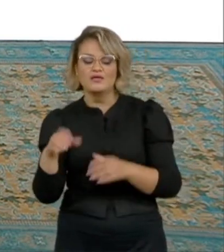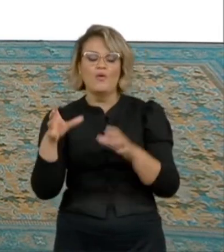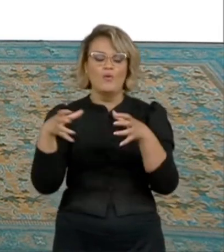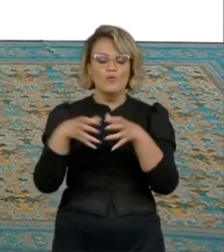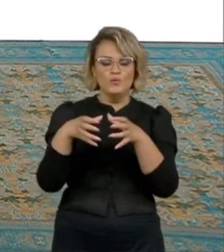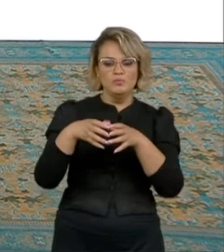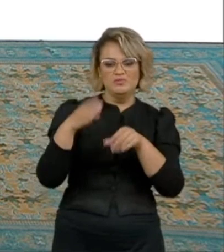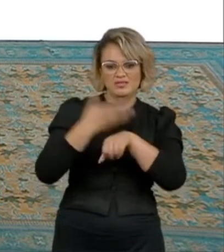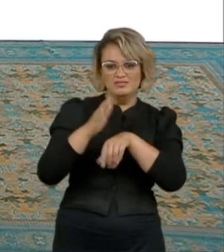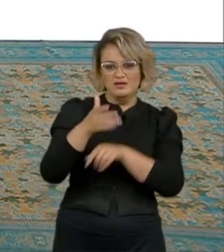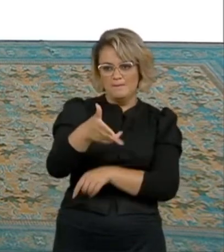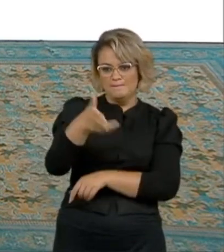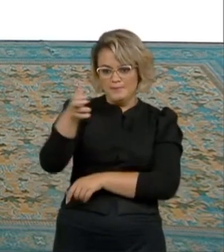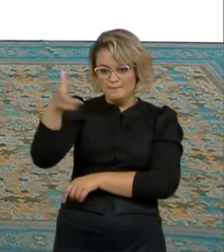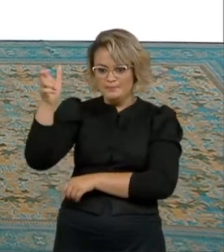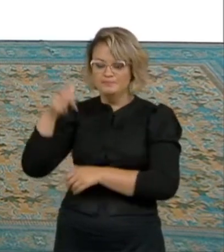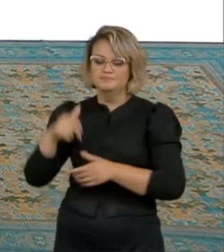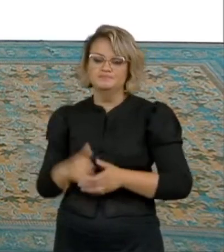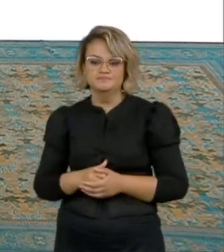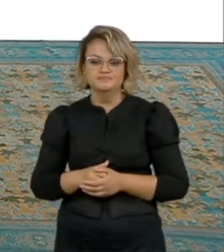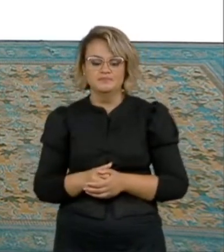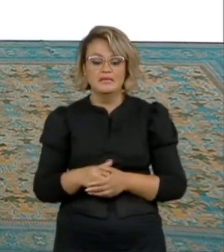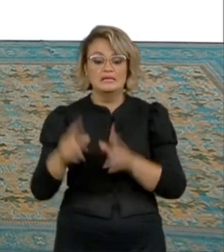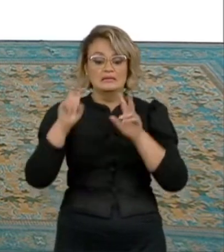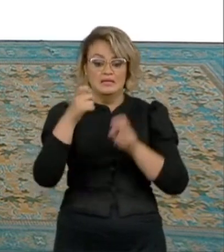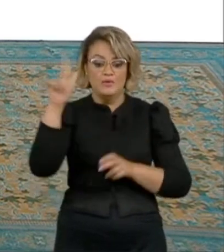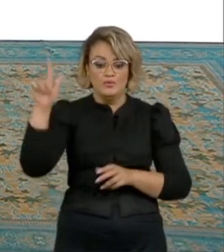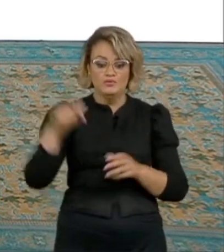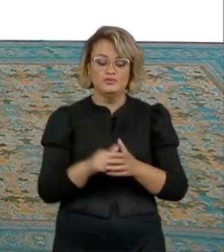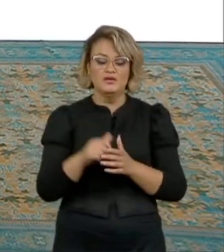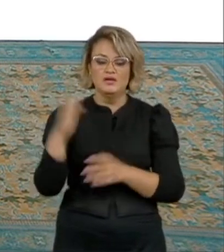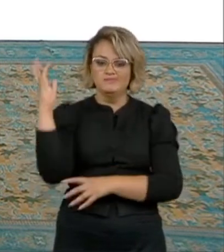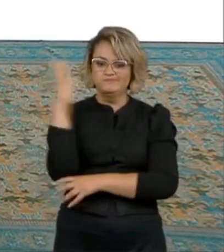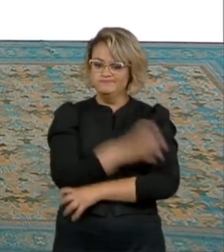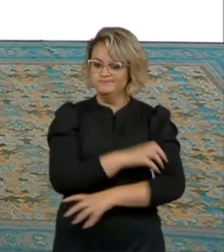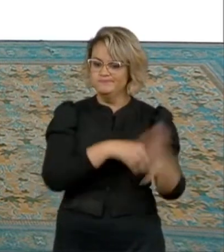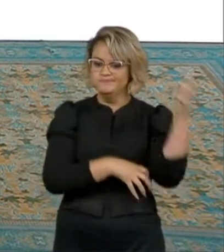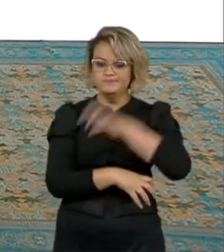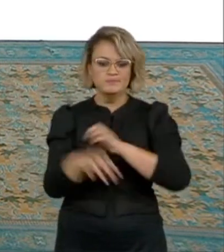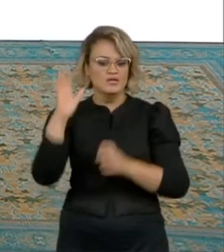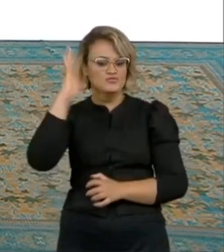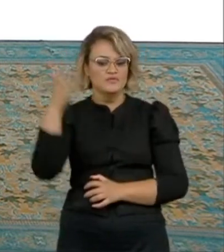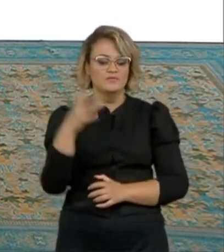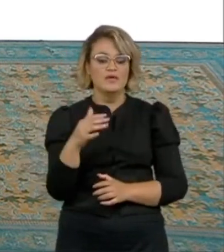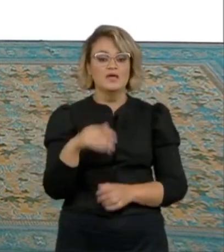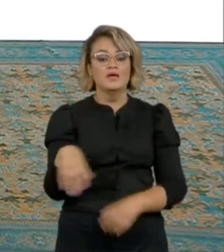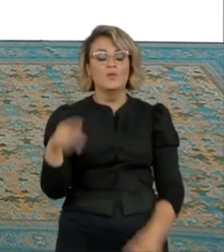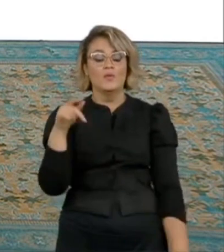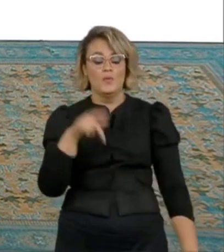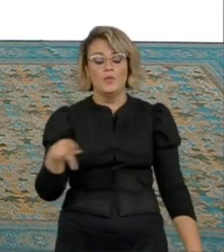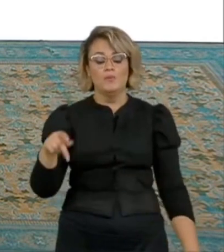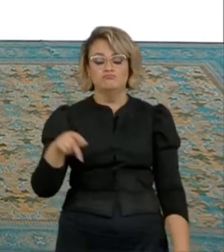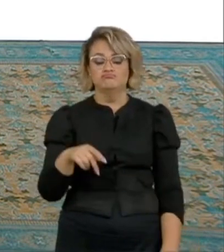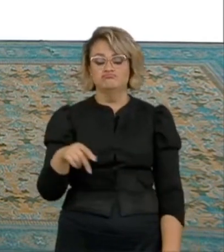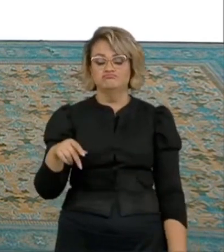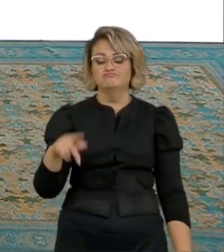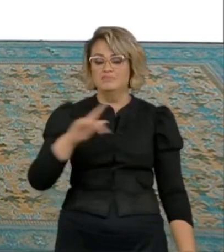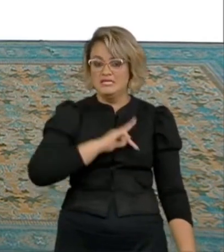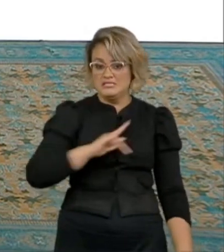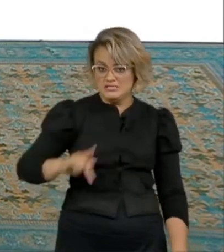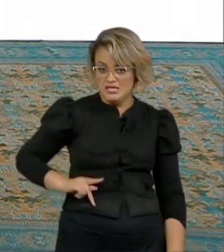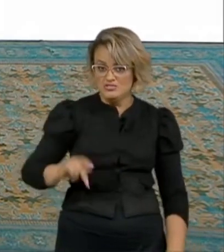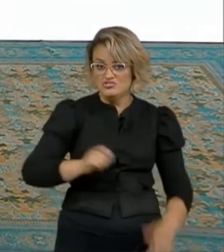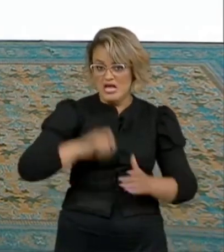tiro combate ao desmatamento o Presidente da República assina Decreto que restabelece